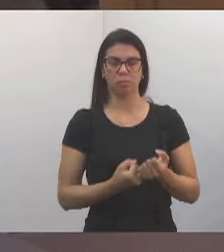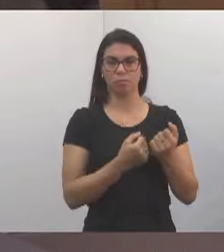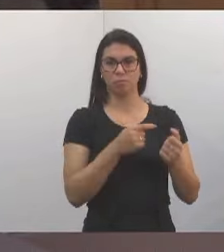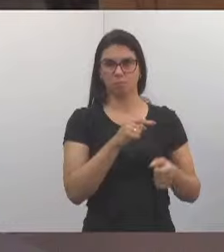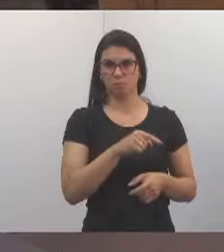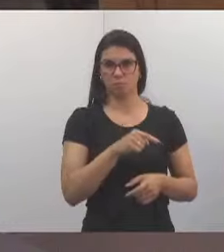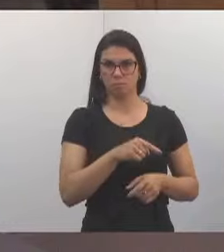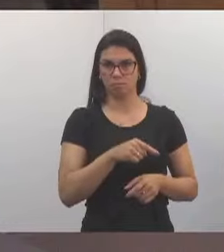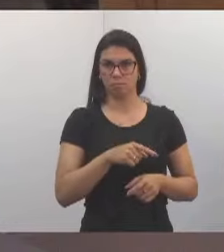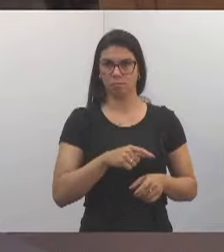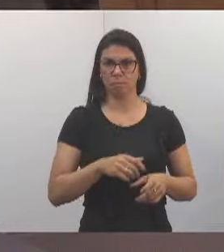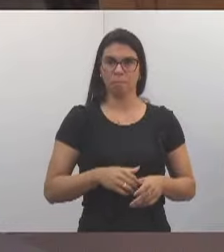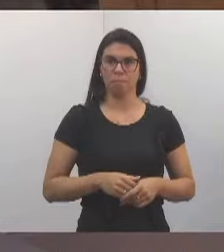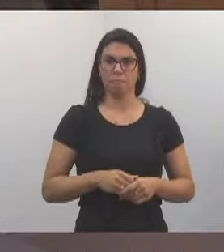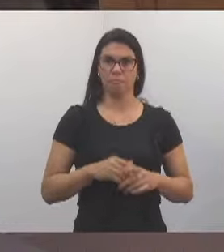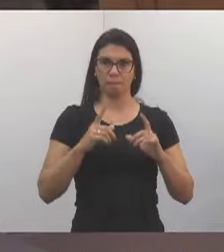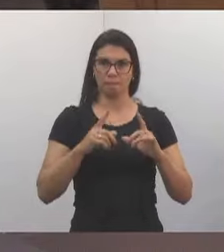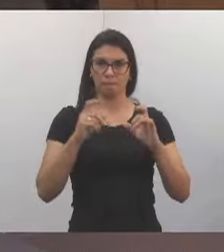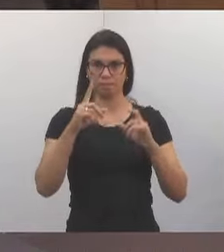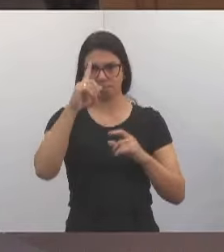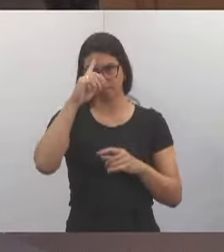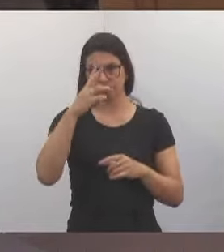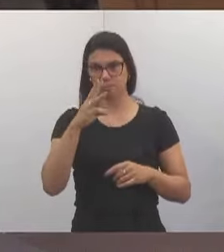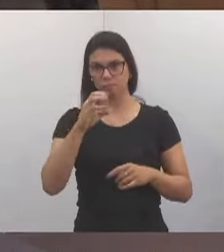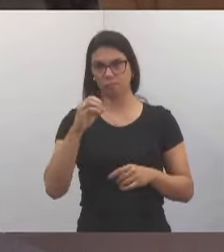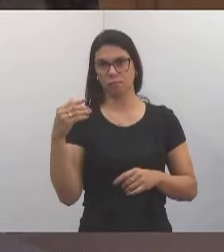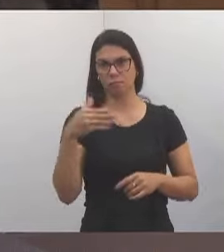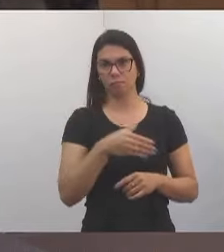foto aqui, ó. Estive no dia 30 lá.